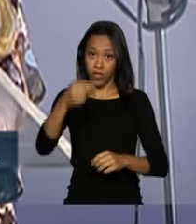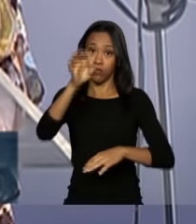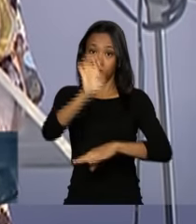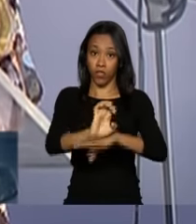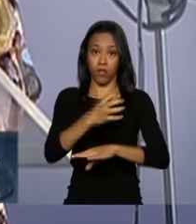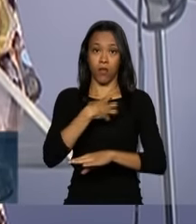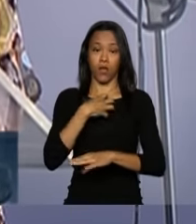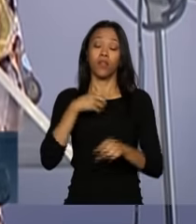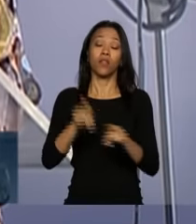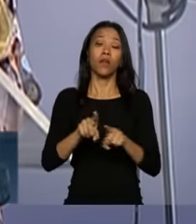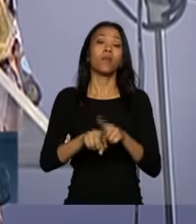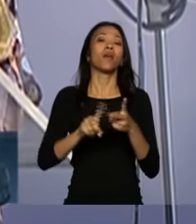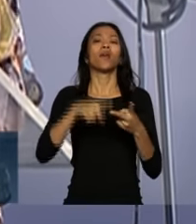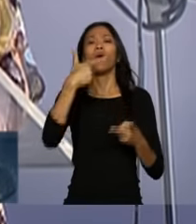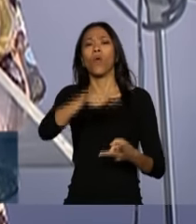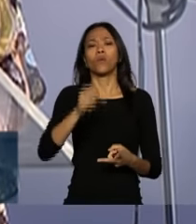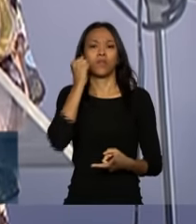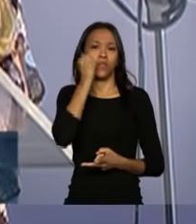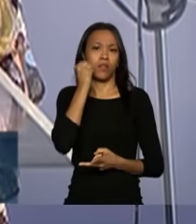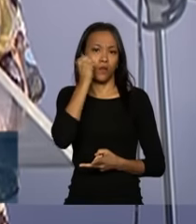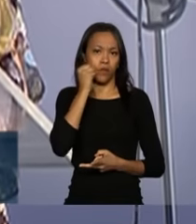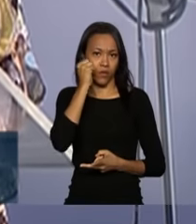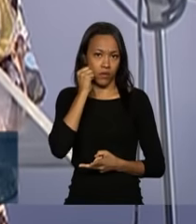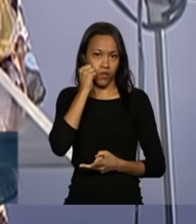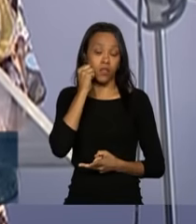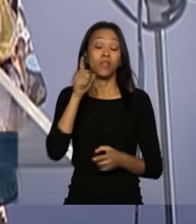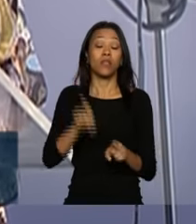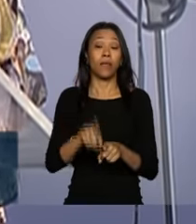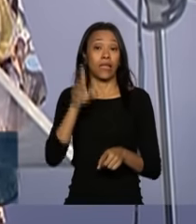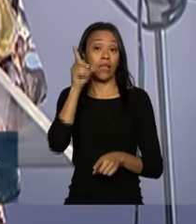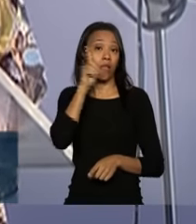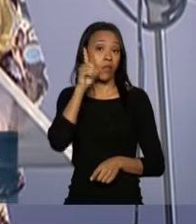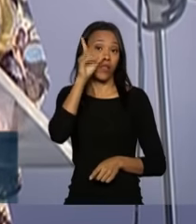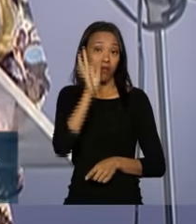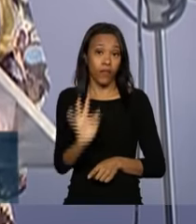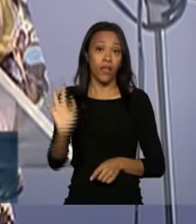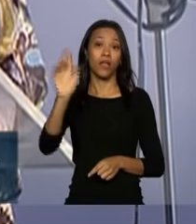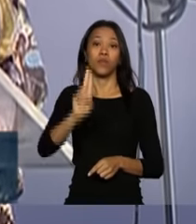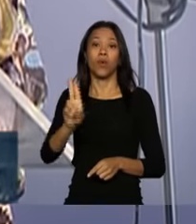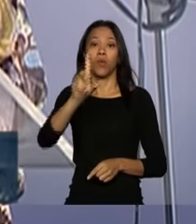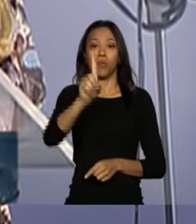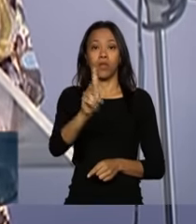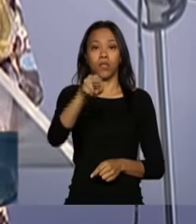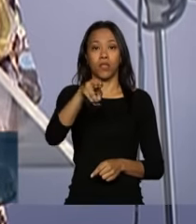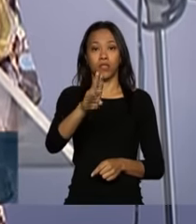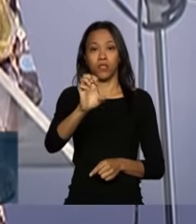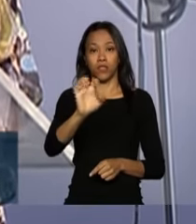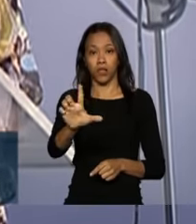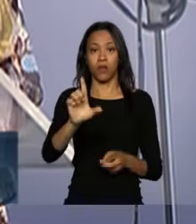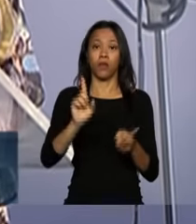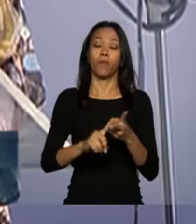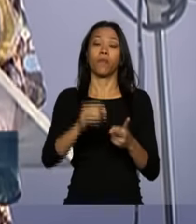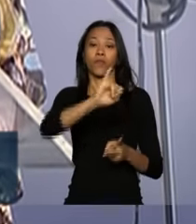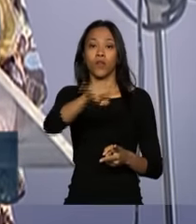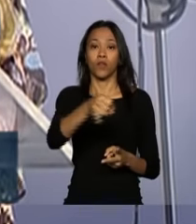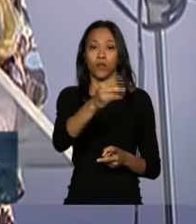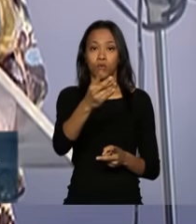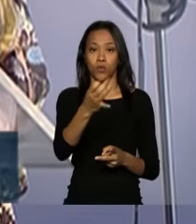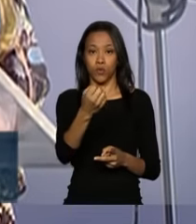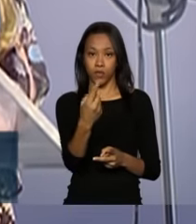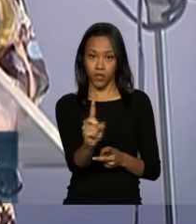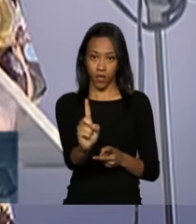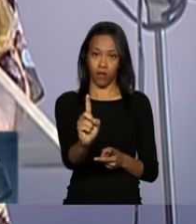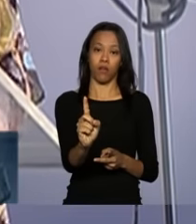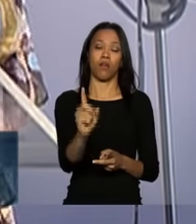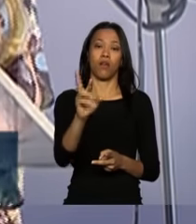Mata e os deputados federais, o Daniel Almeida e o José Rocha, o